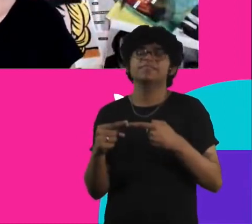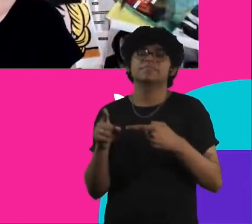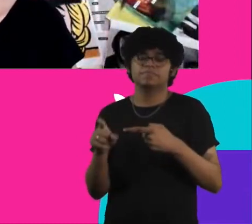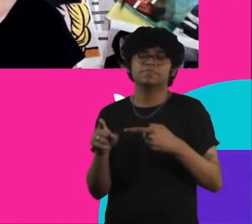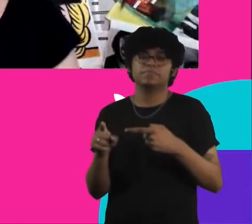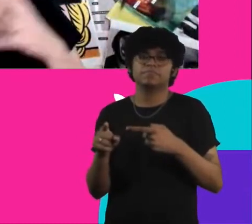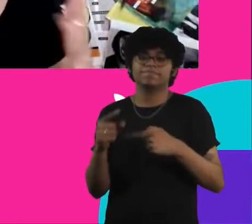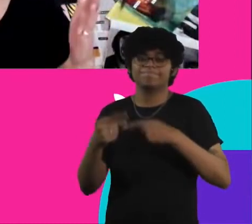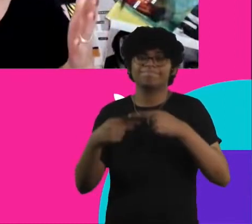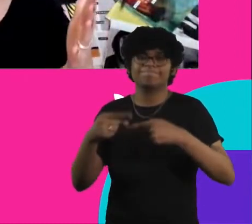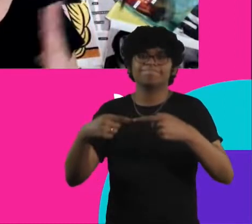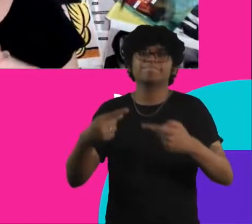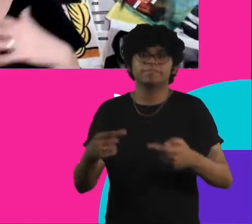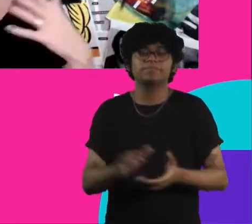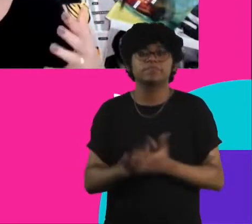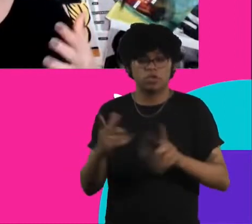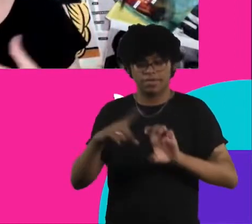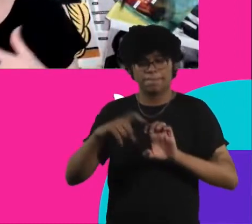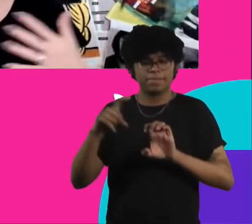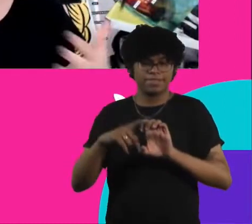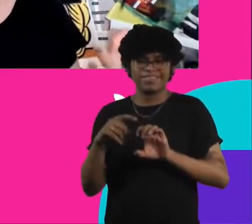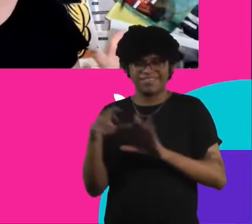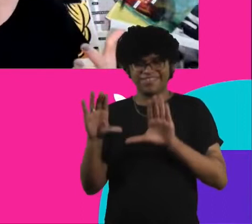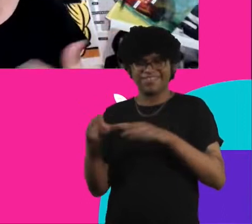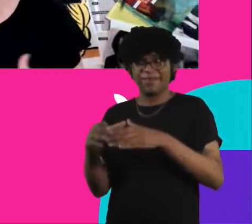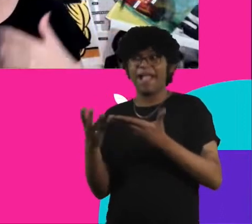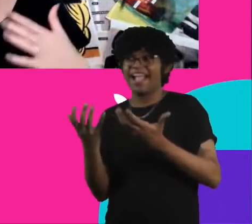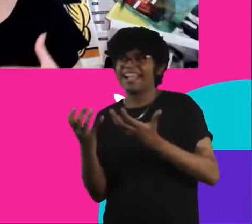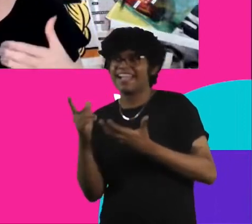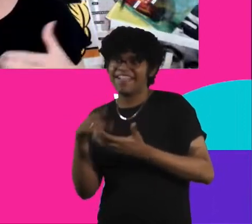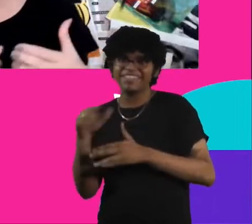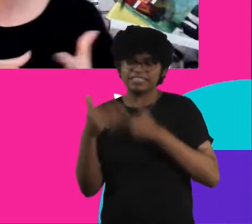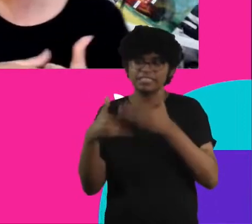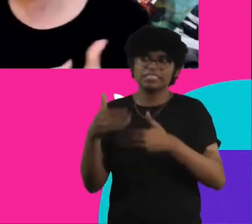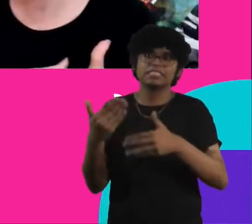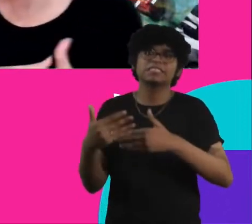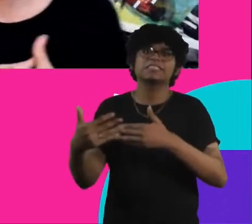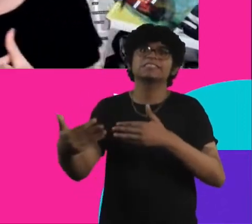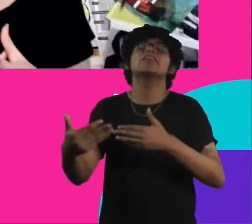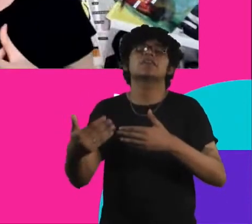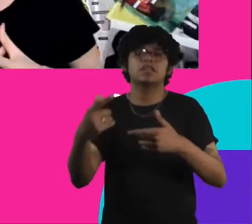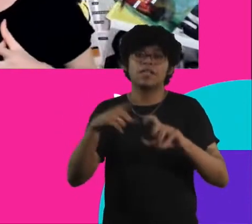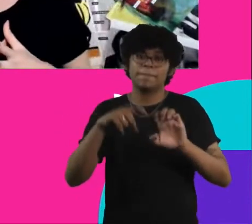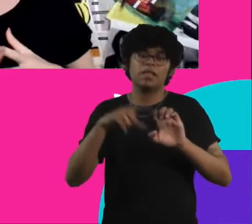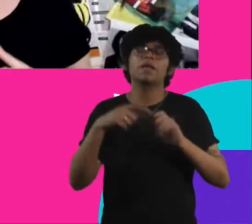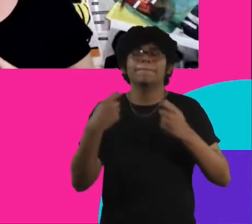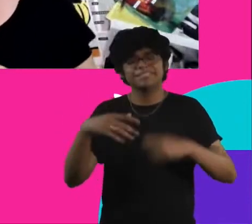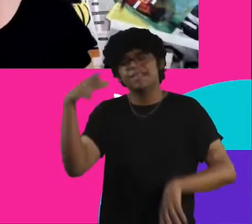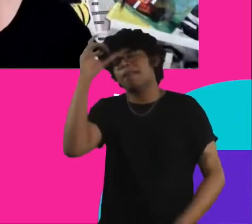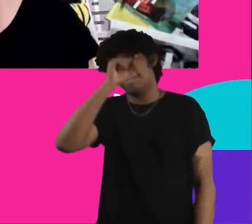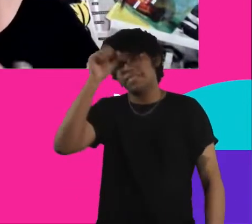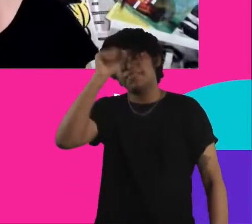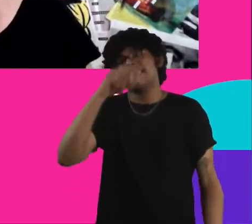empreendedor, empreendedora, né, turma aí que está planejando ou que está nessa jornada, se tem uma coisa que a gente tem que aprender a